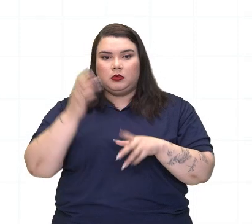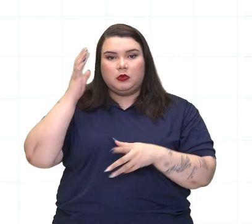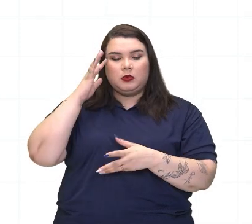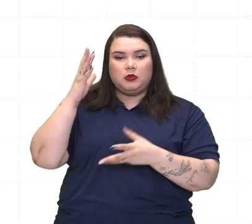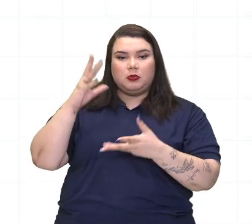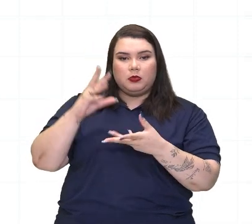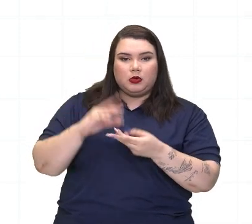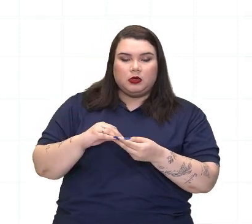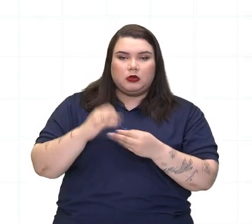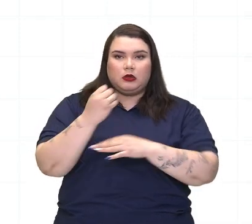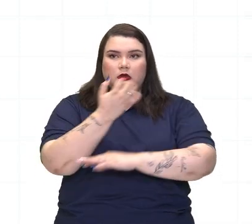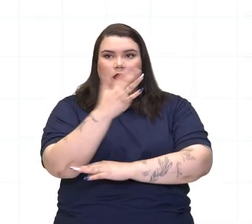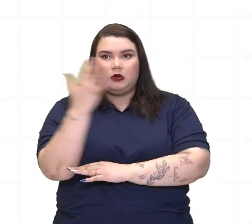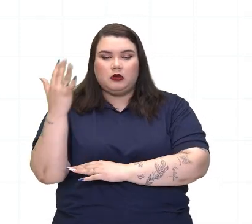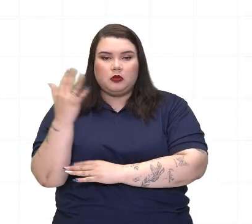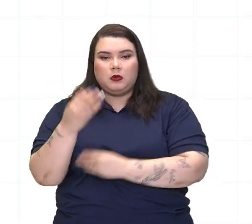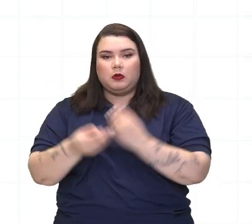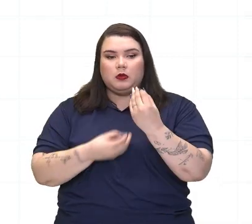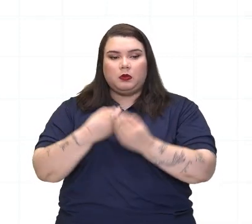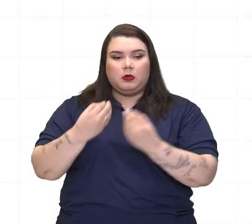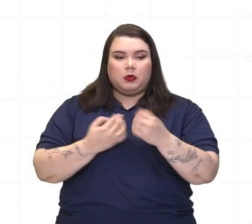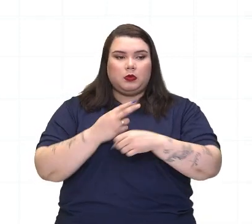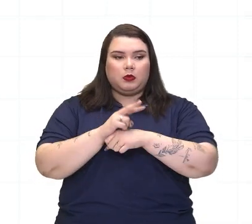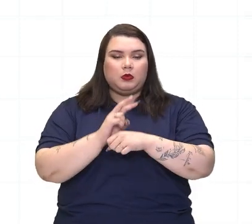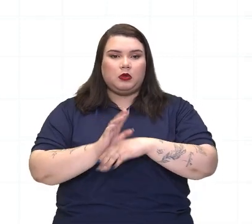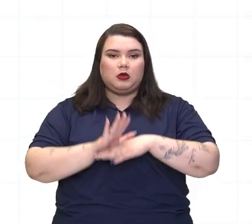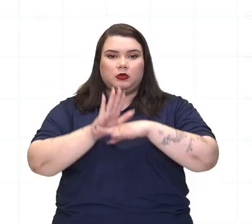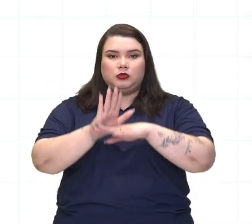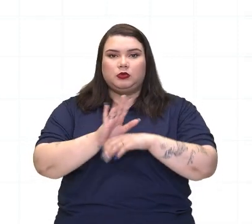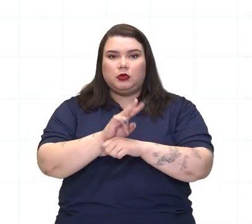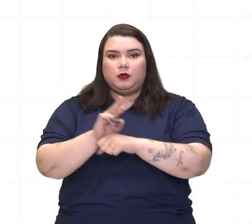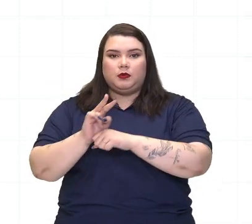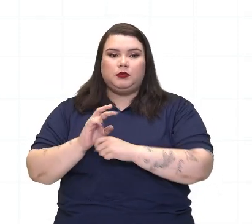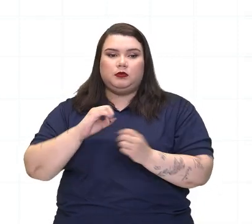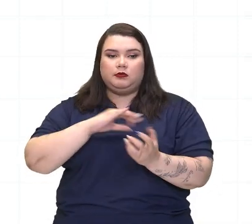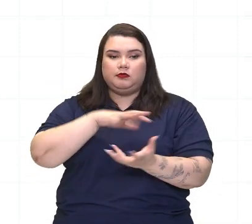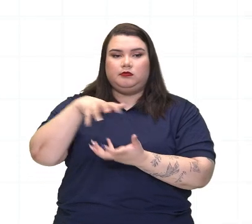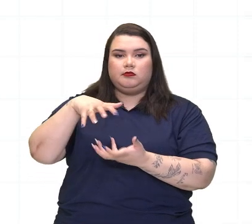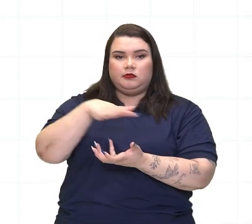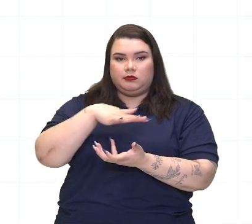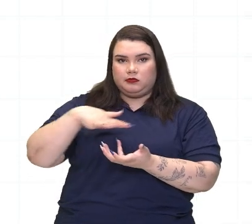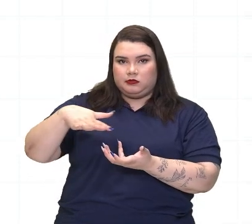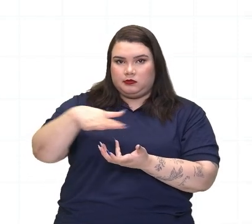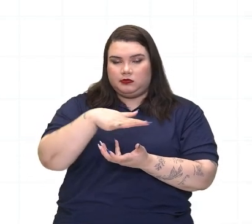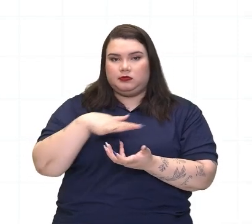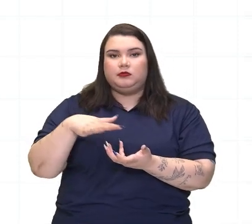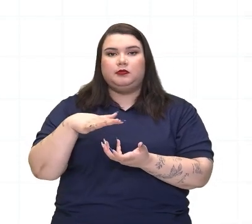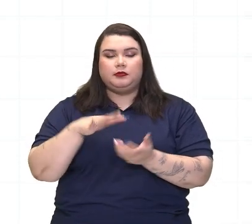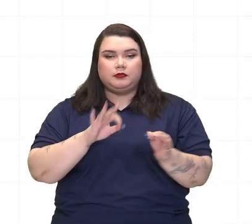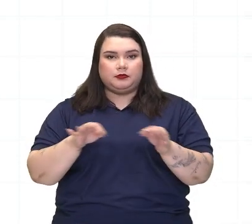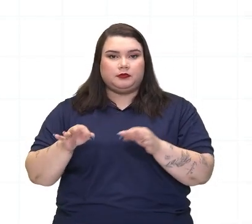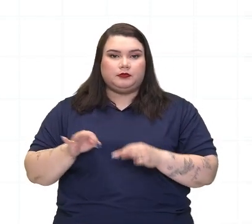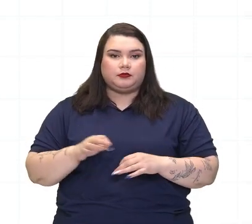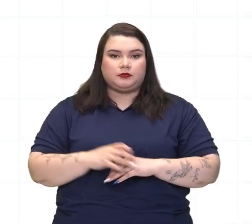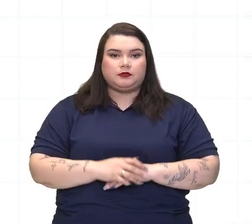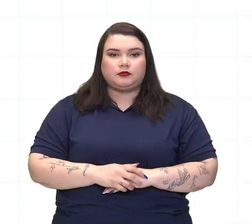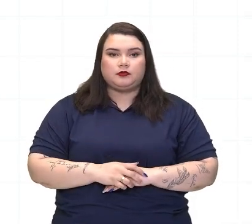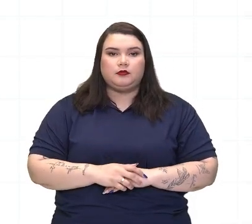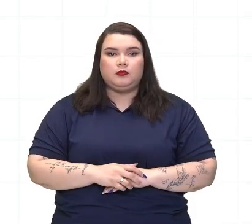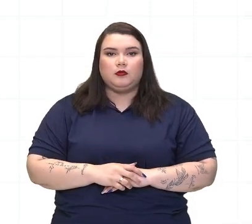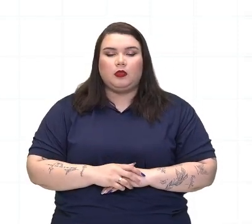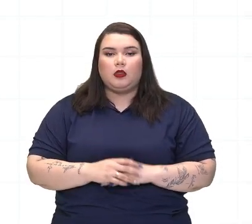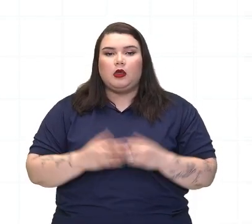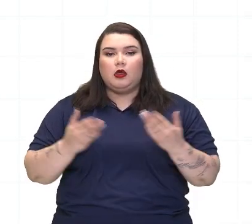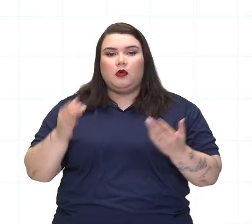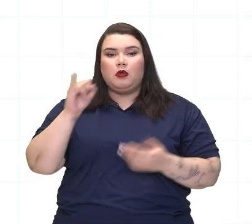compreendem a natureza, como eles cuidam, ajudam a cuidar dos ecossistemas. Também a questão da preservação voltada agora para os povos. E a